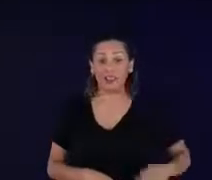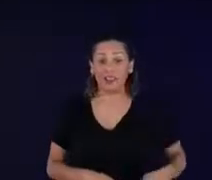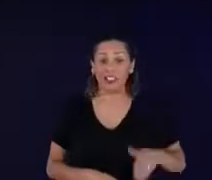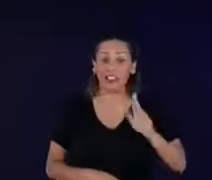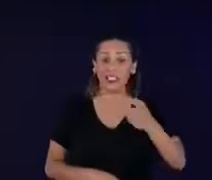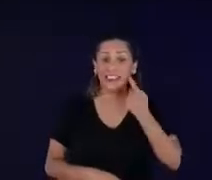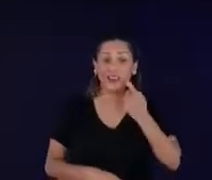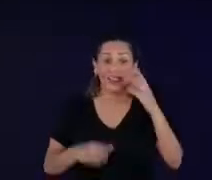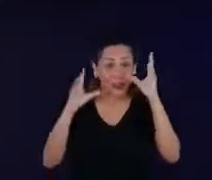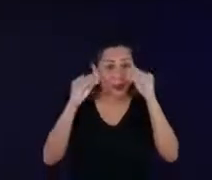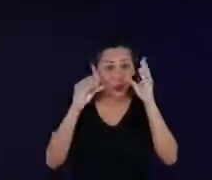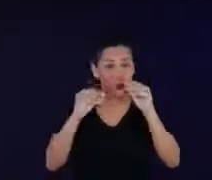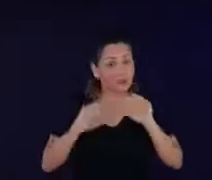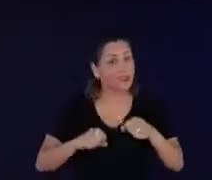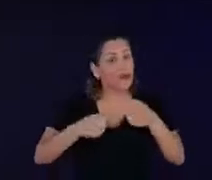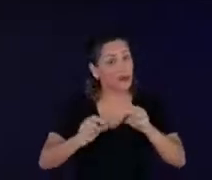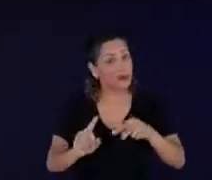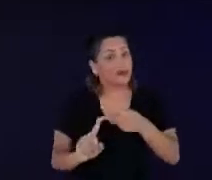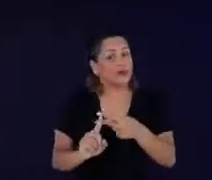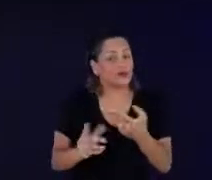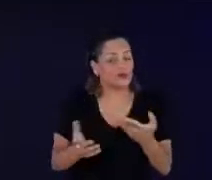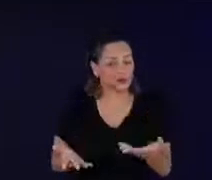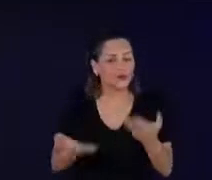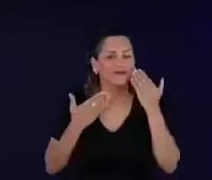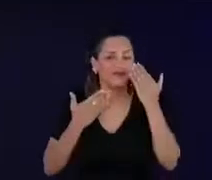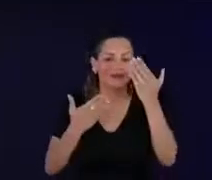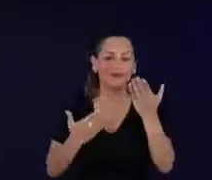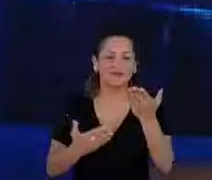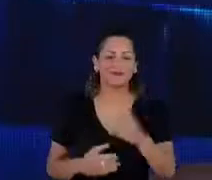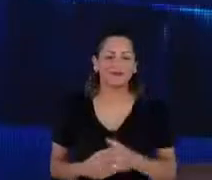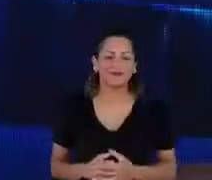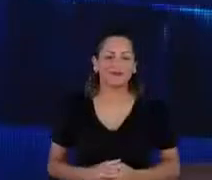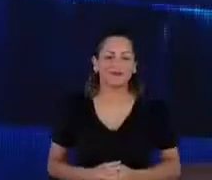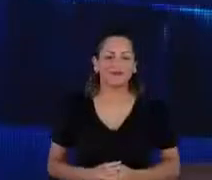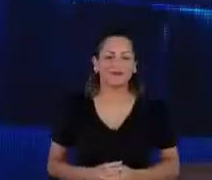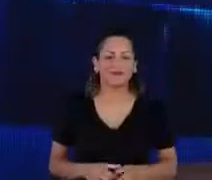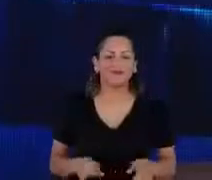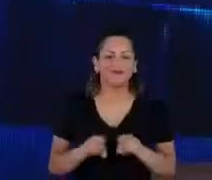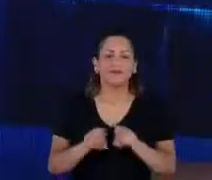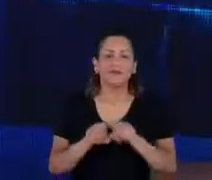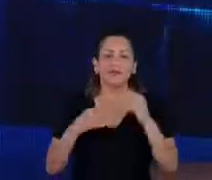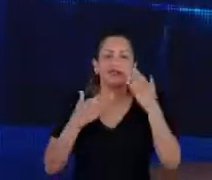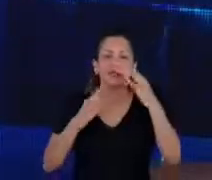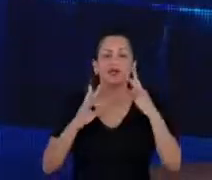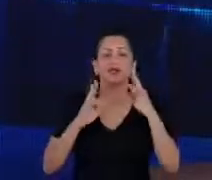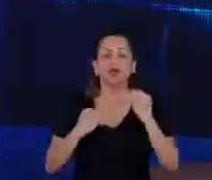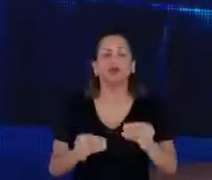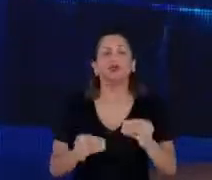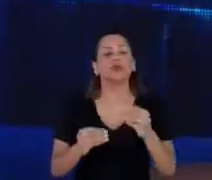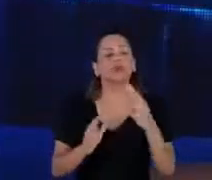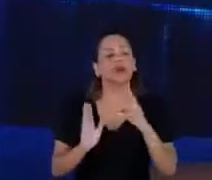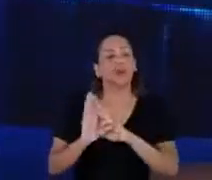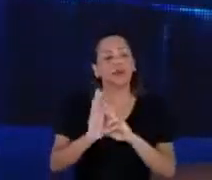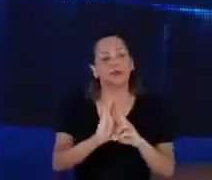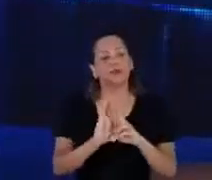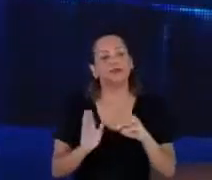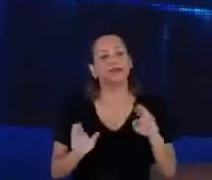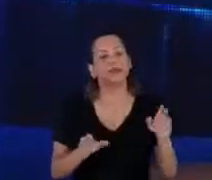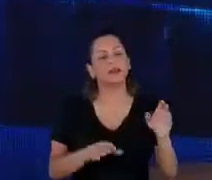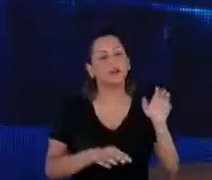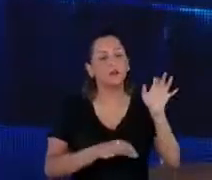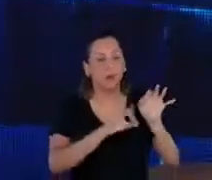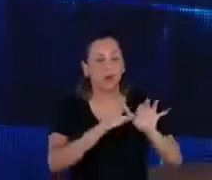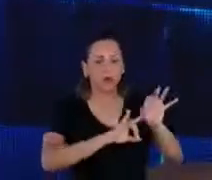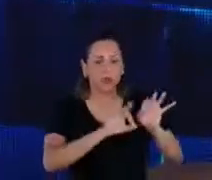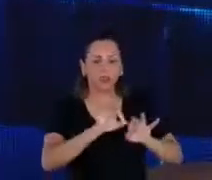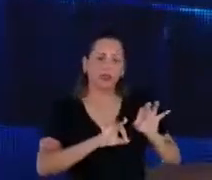adicional. Mais uma vez, queria agradecer. E esses agradecimentos todos faço aqui em nome dos organizadores do evento, né, a ANEEL e